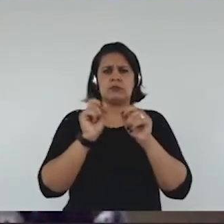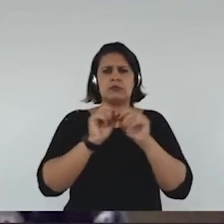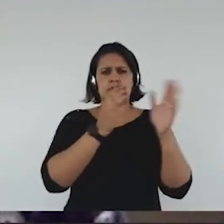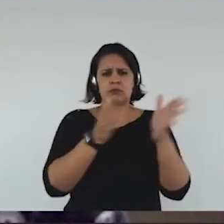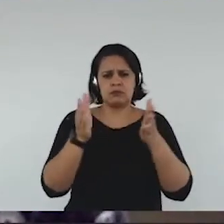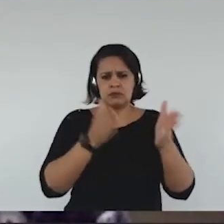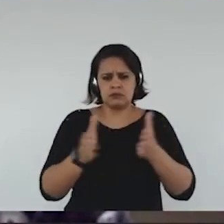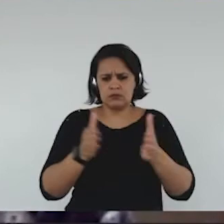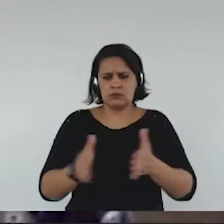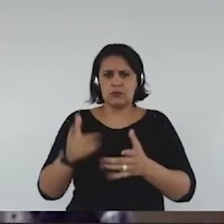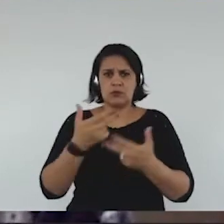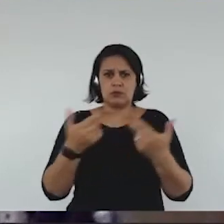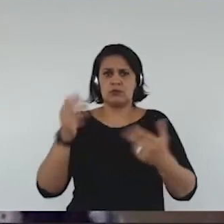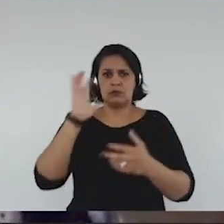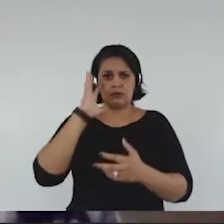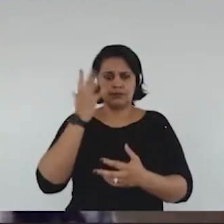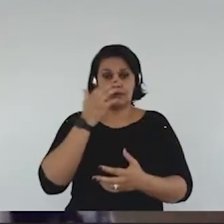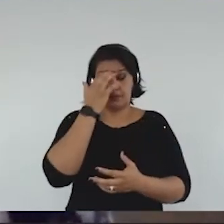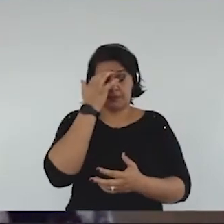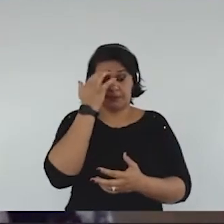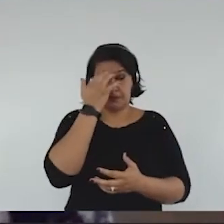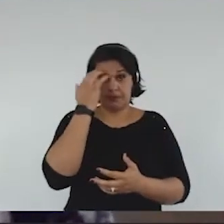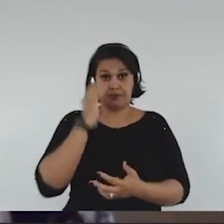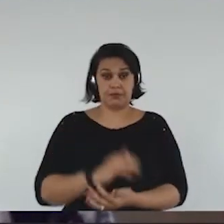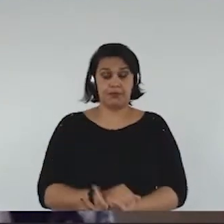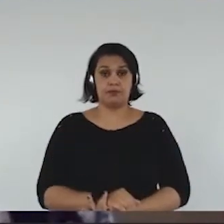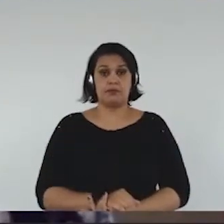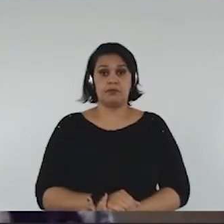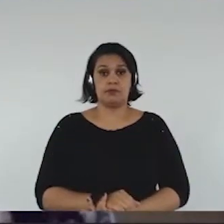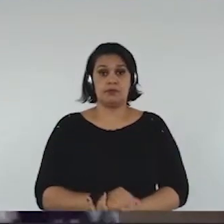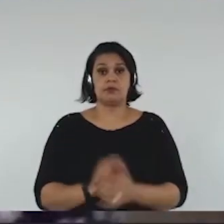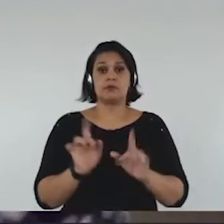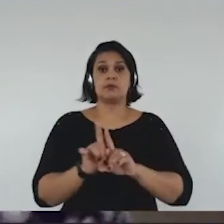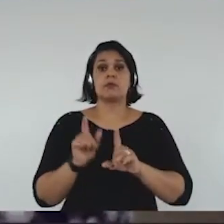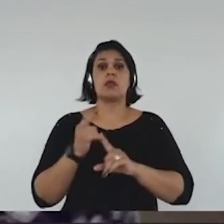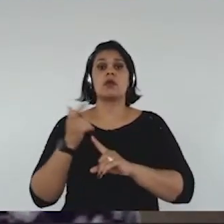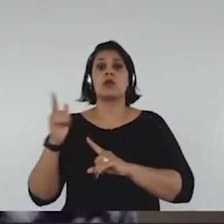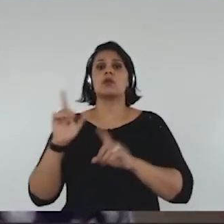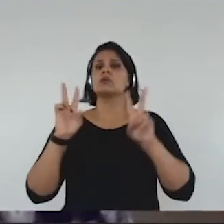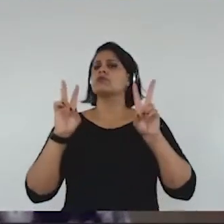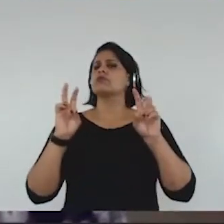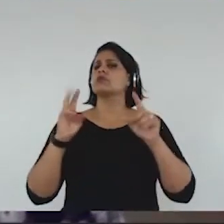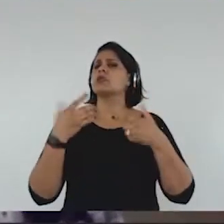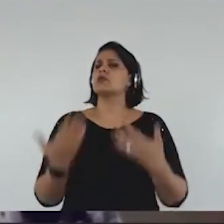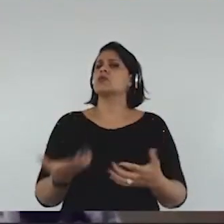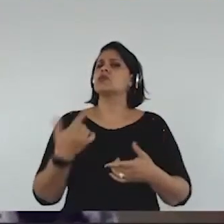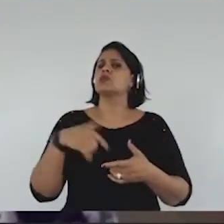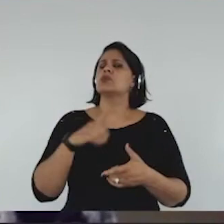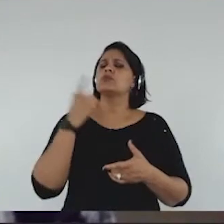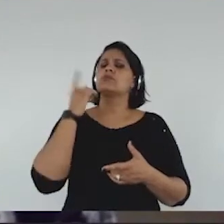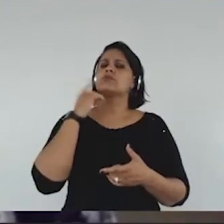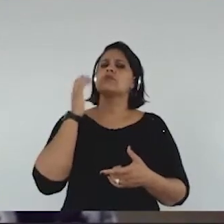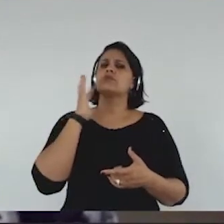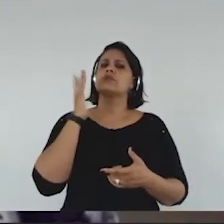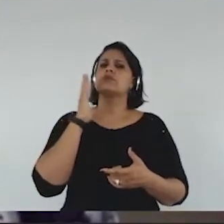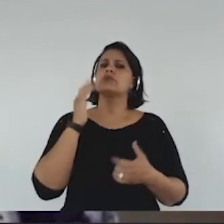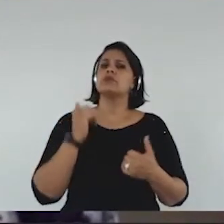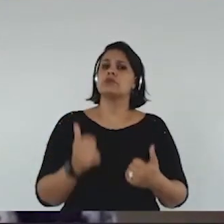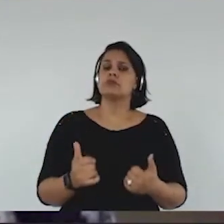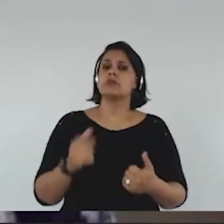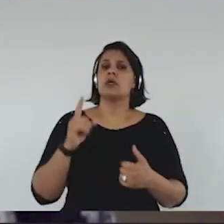arbitral. E a outra problemática que surgiu, evidentemente também foi